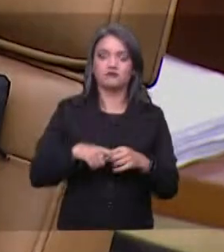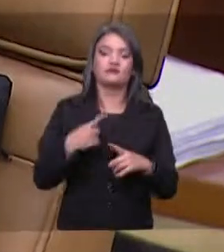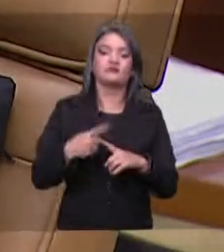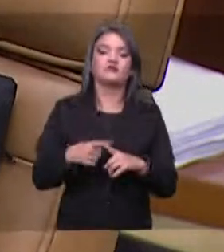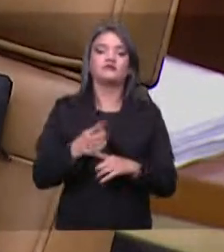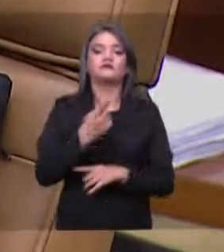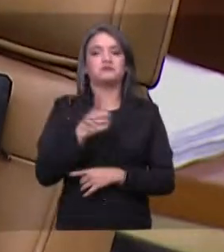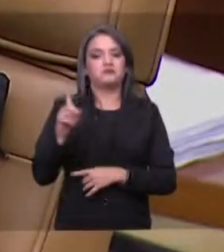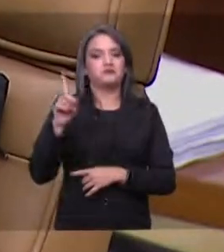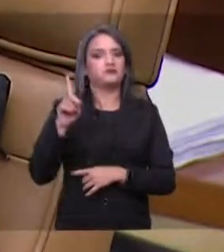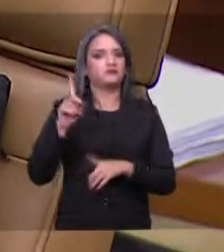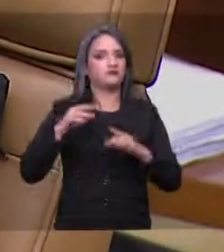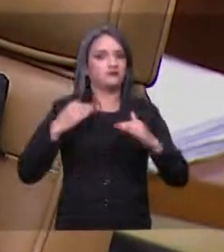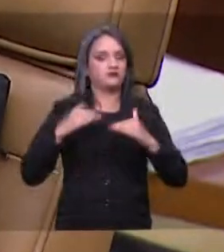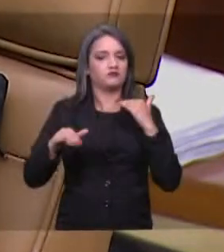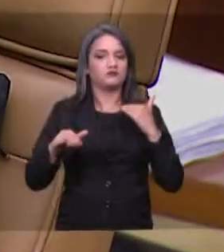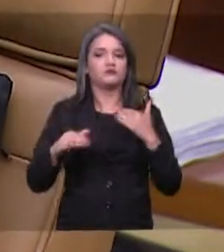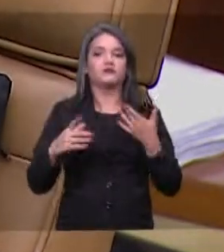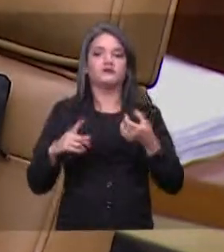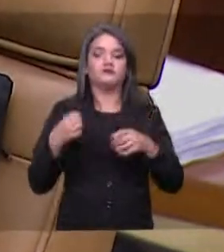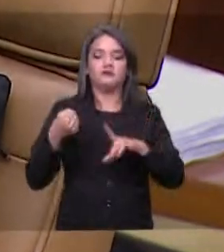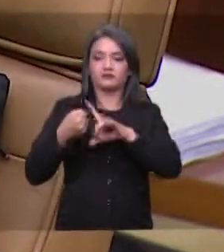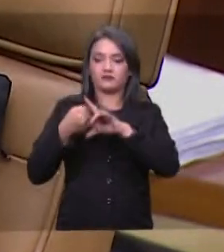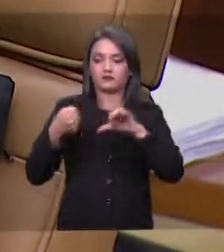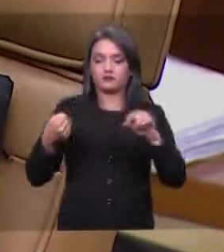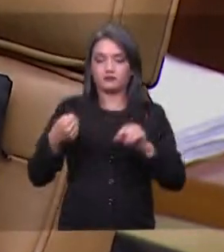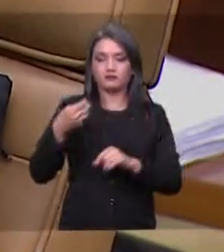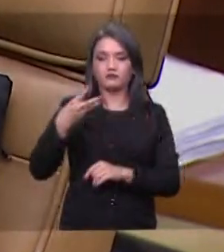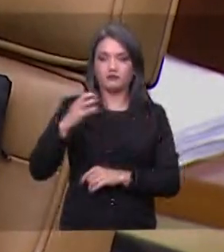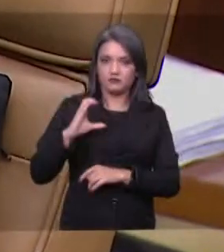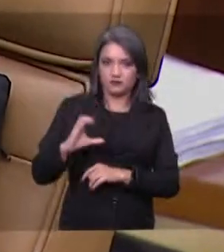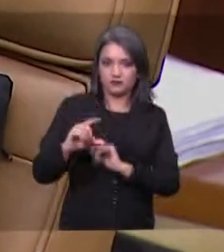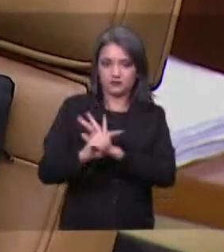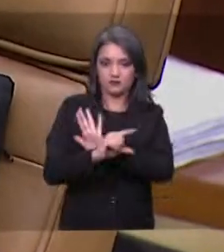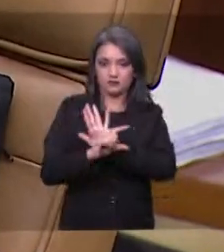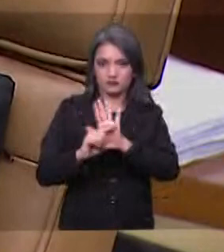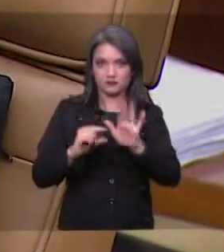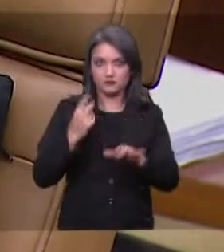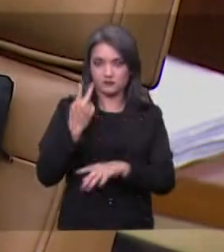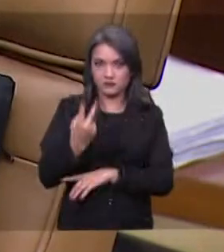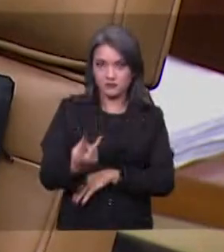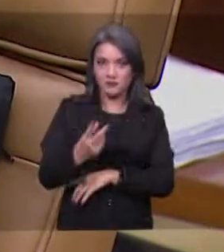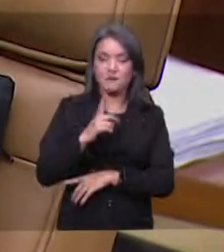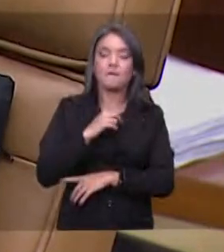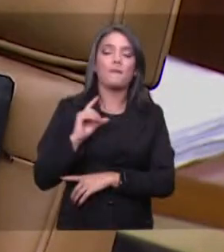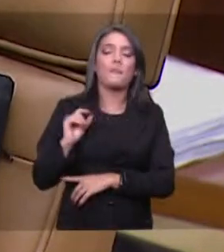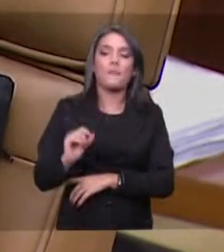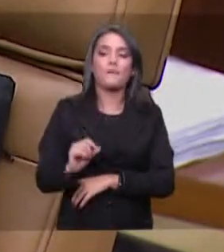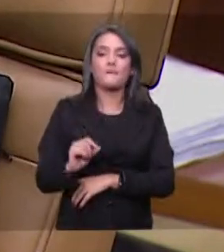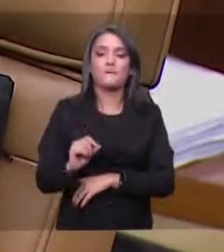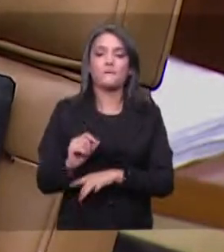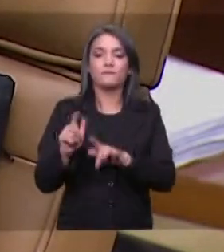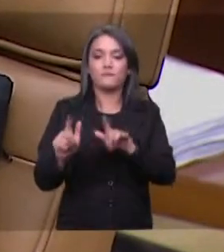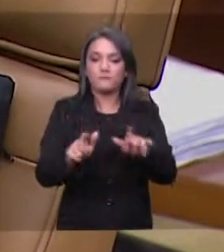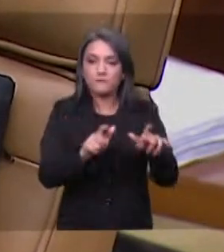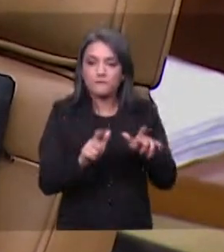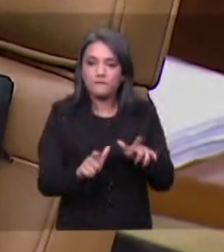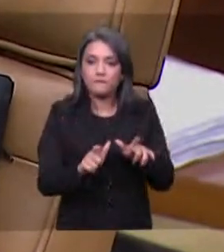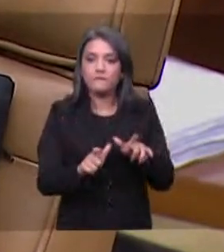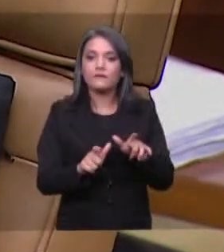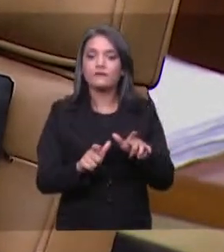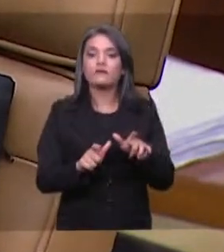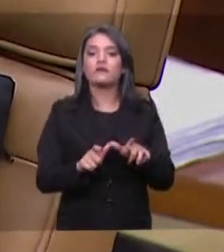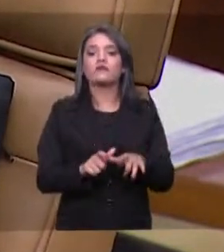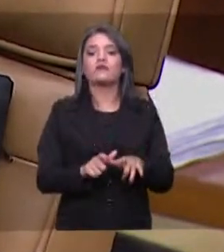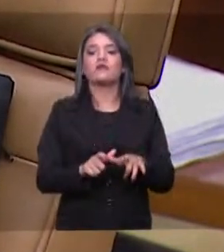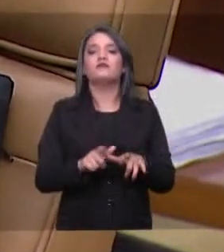grande divergência. Mas, então, no artigo 3C, parágrafo 2º, está escrito assim, nas unidades judiciais onde